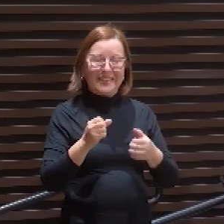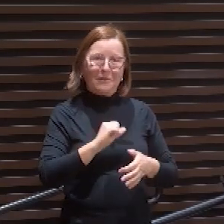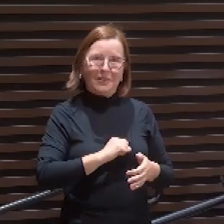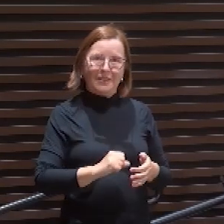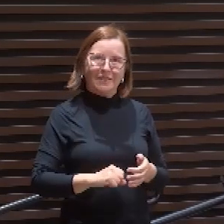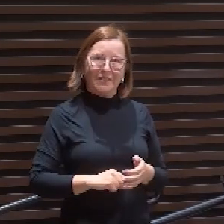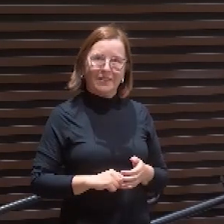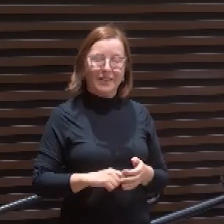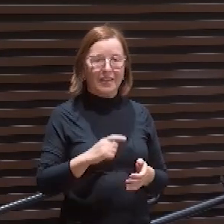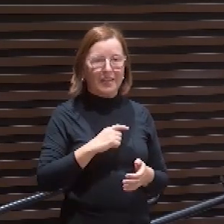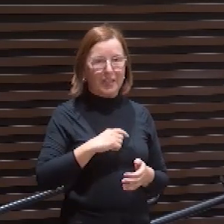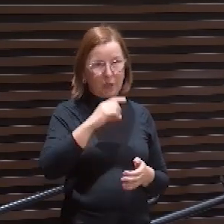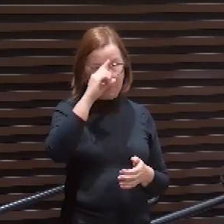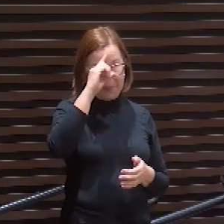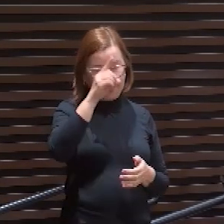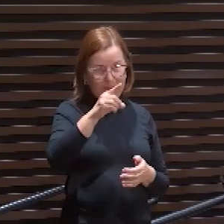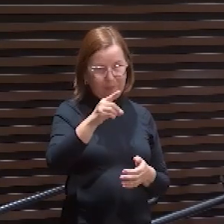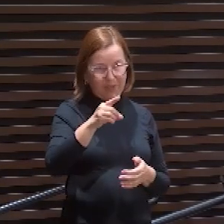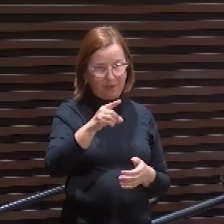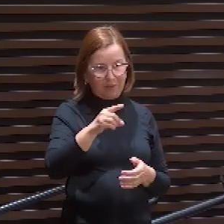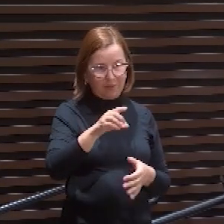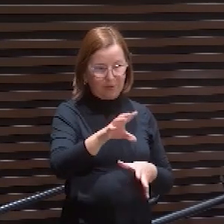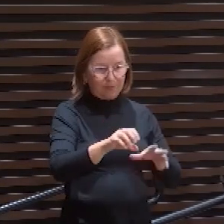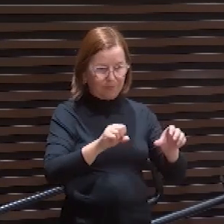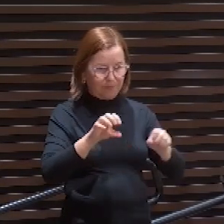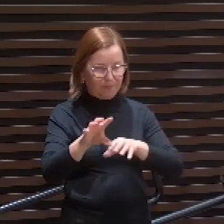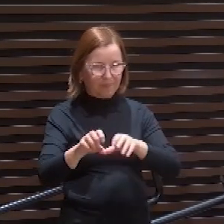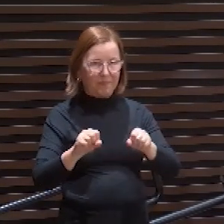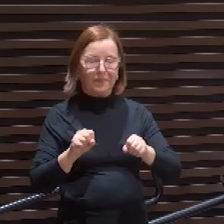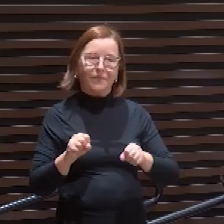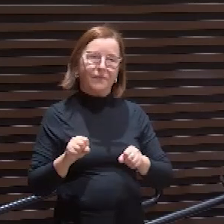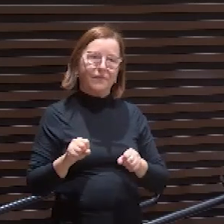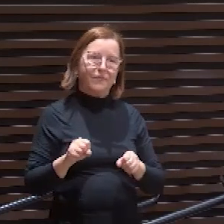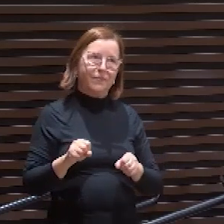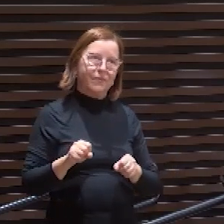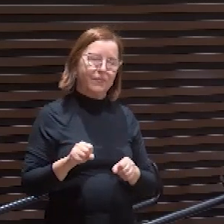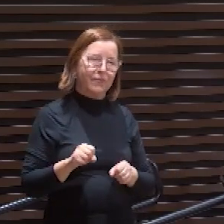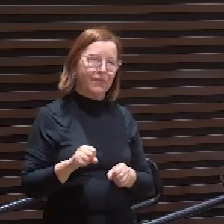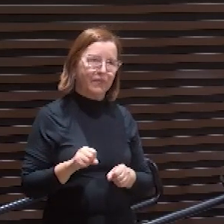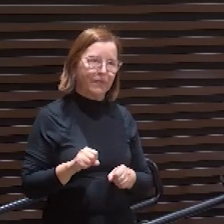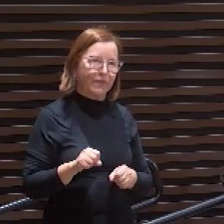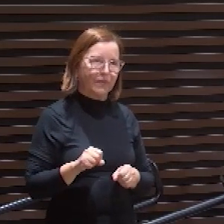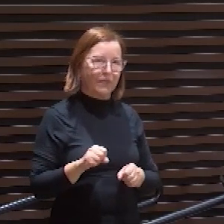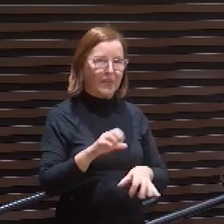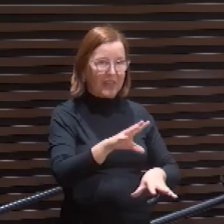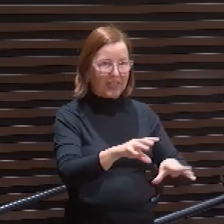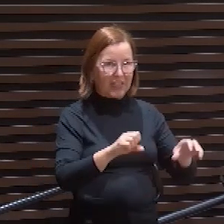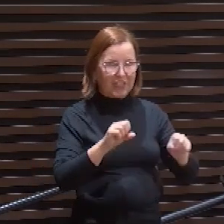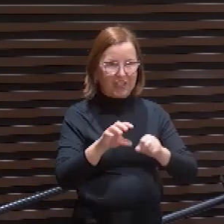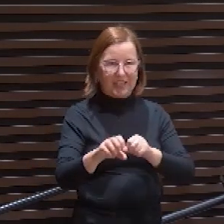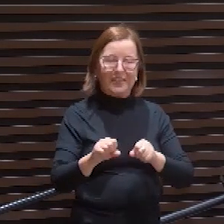Você vai verificar que agora aqui o verbo é outro. Recolher, retirar.